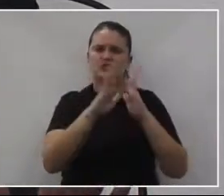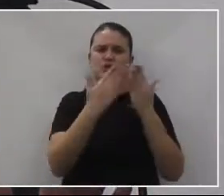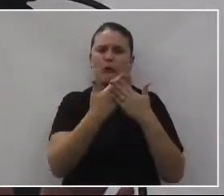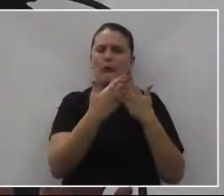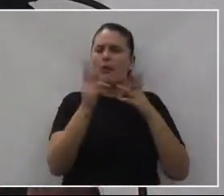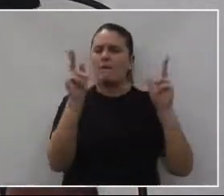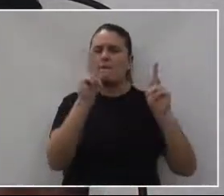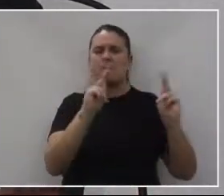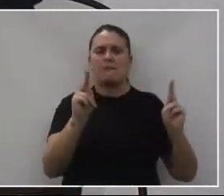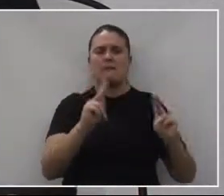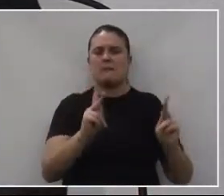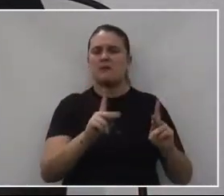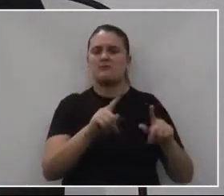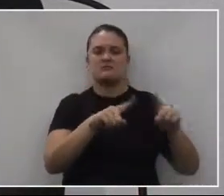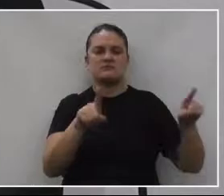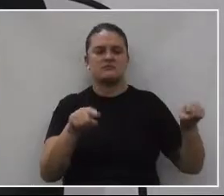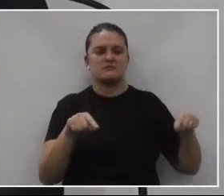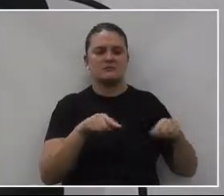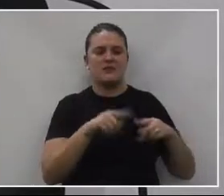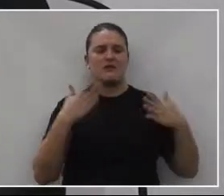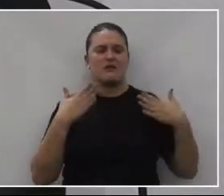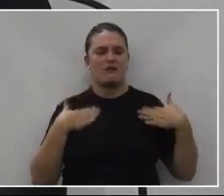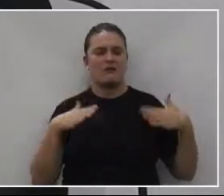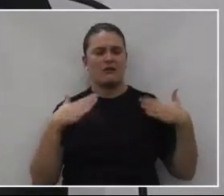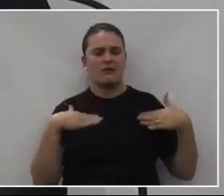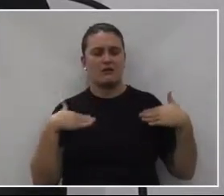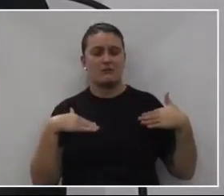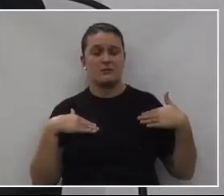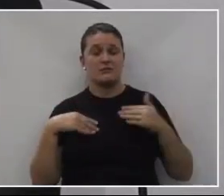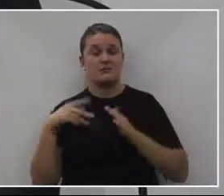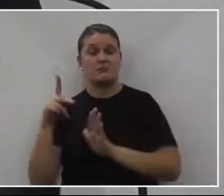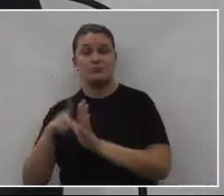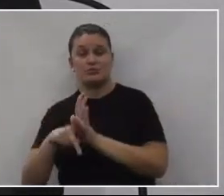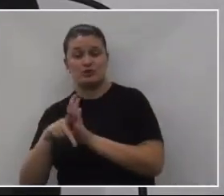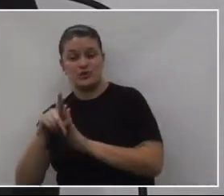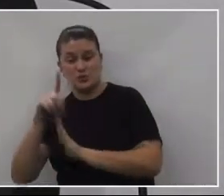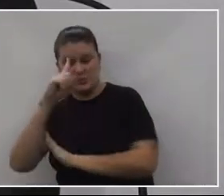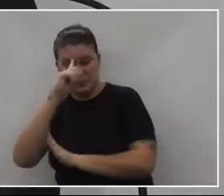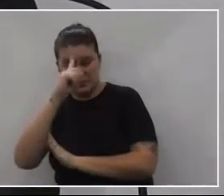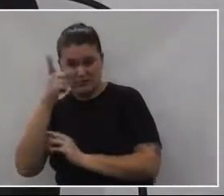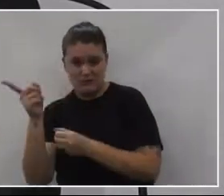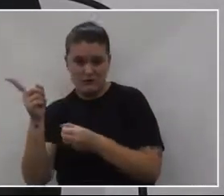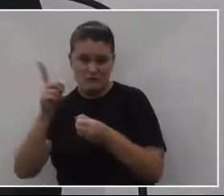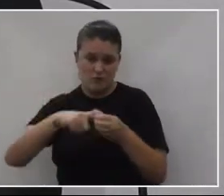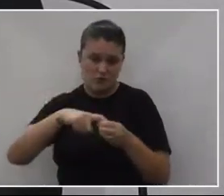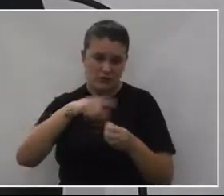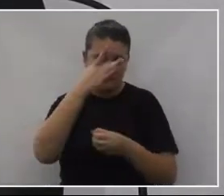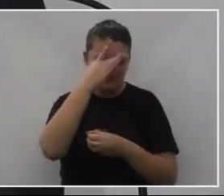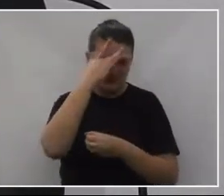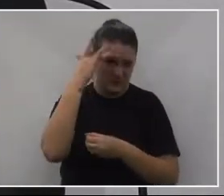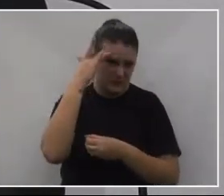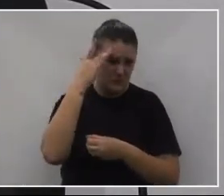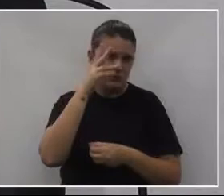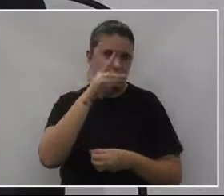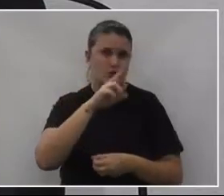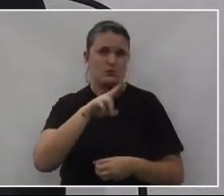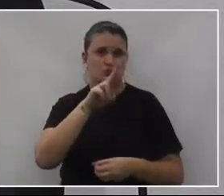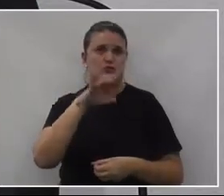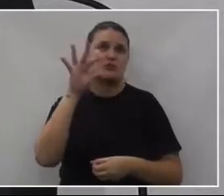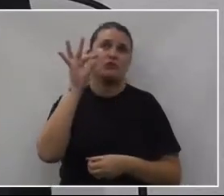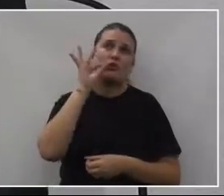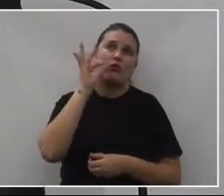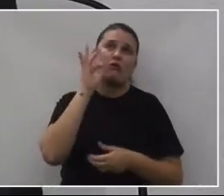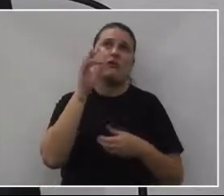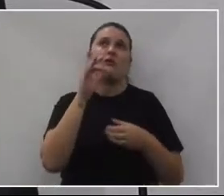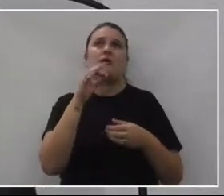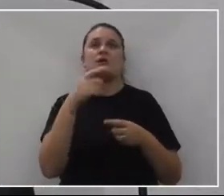na maior paz, as turmas tranquilas, e aí o nosso projeto devolvia lá o sujeito que às vezes fuma, né, o aluno que fuma maconha no